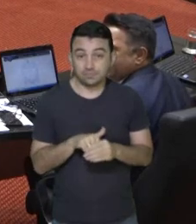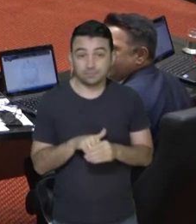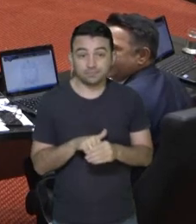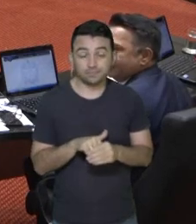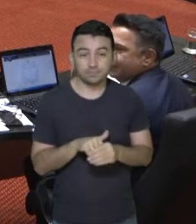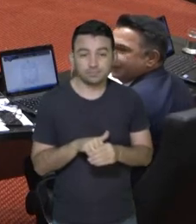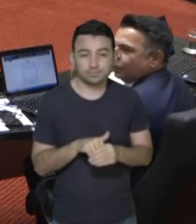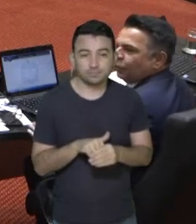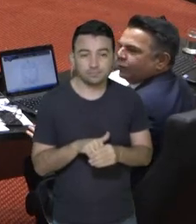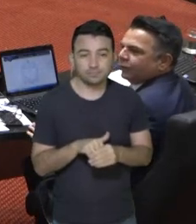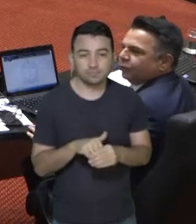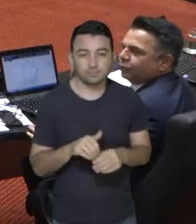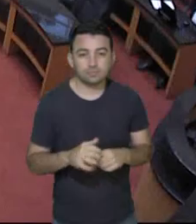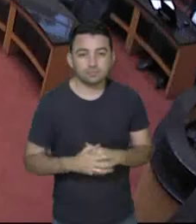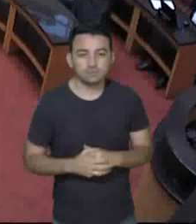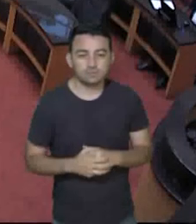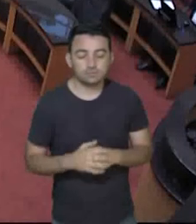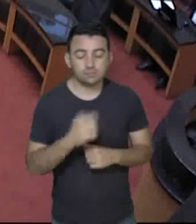votação,